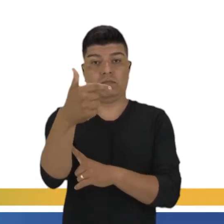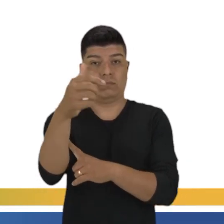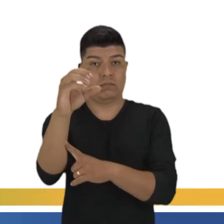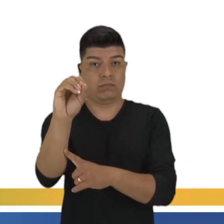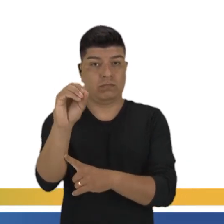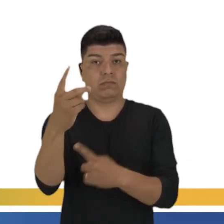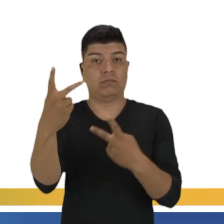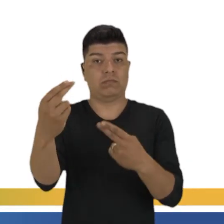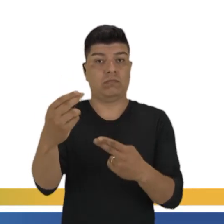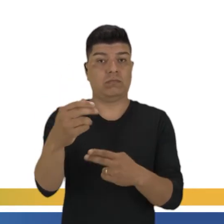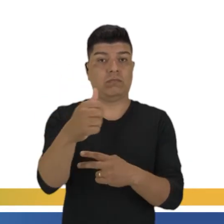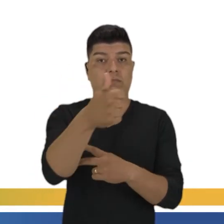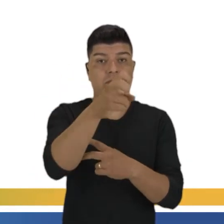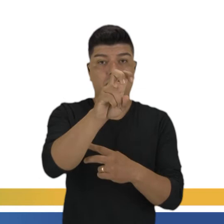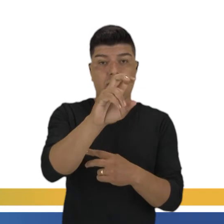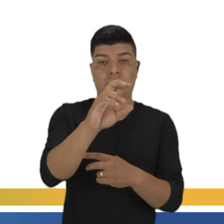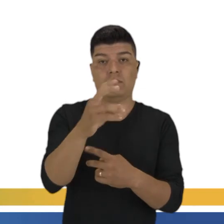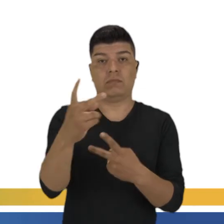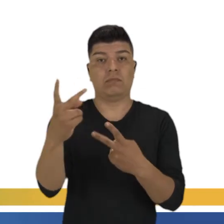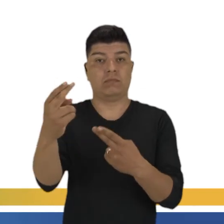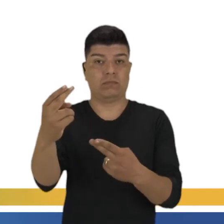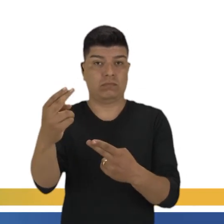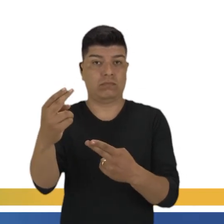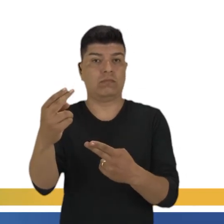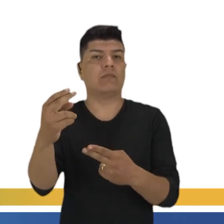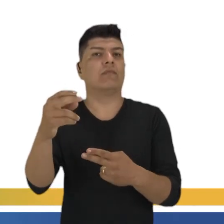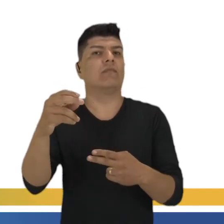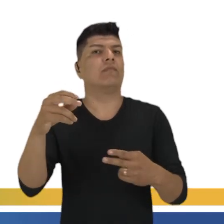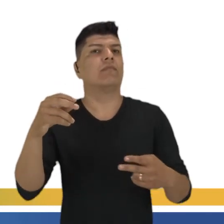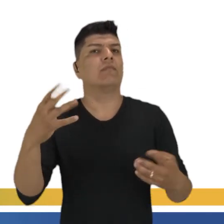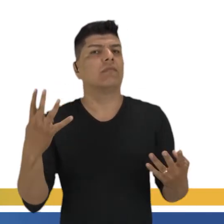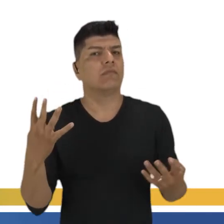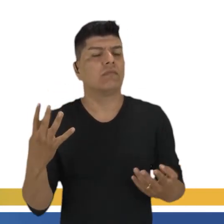como 15 está para... Aí vem a incógnita.